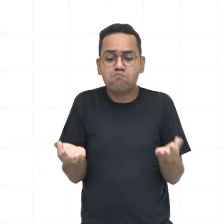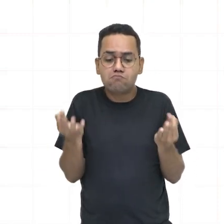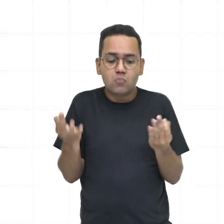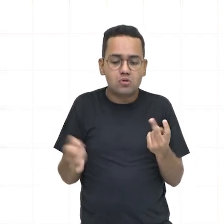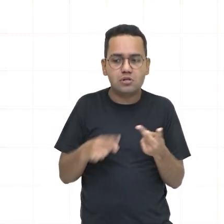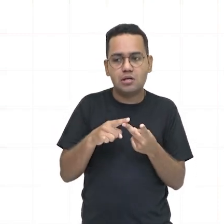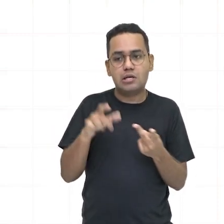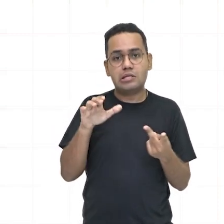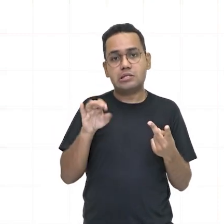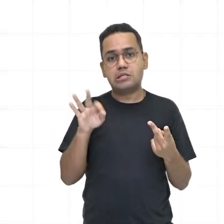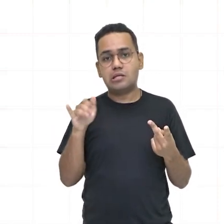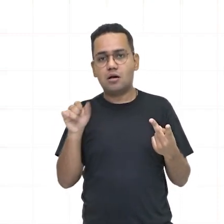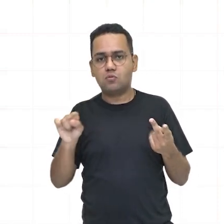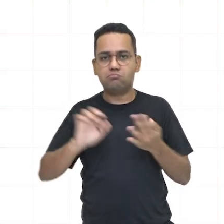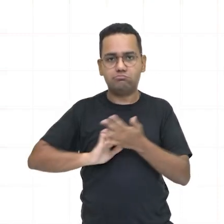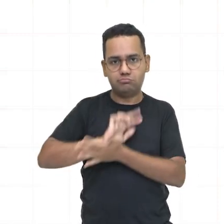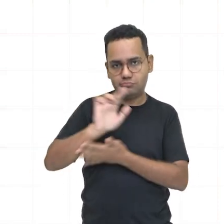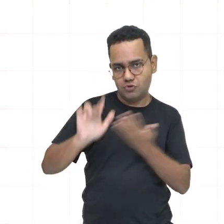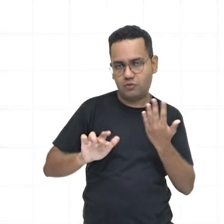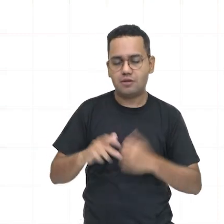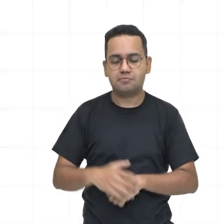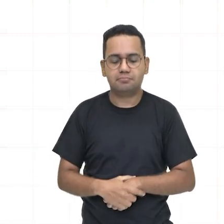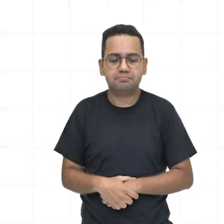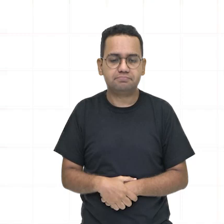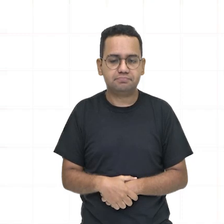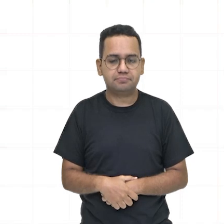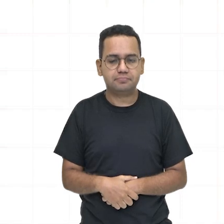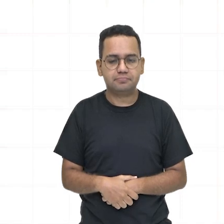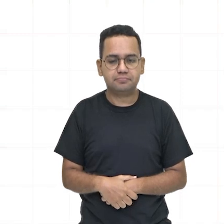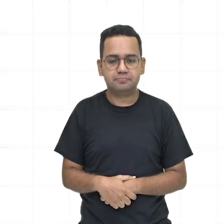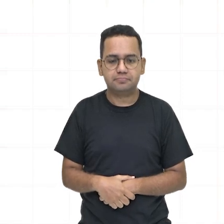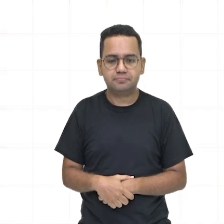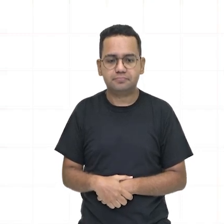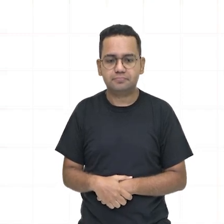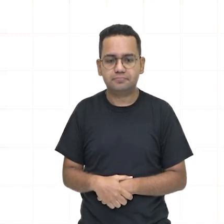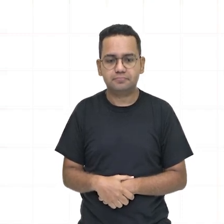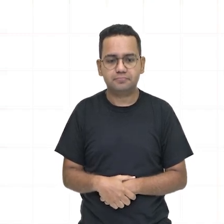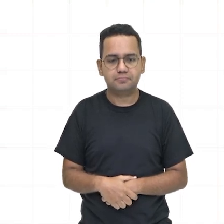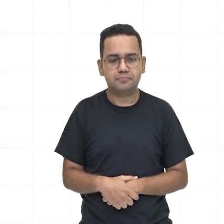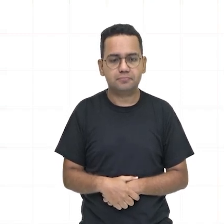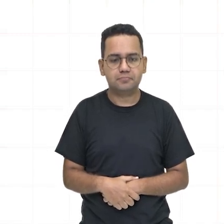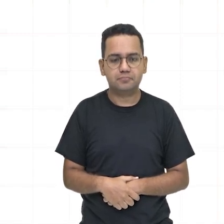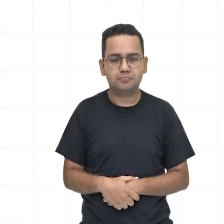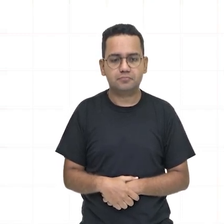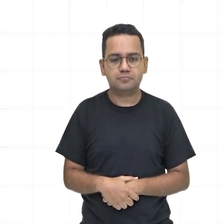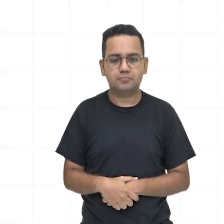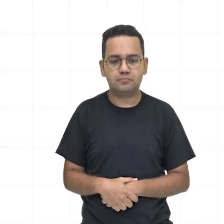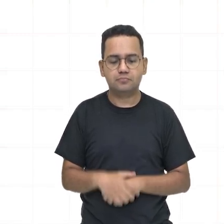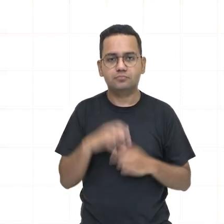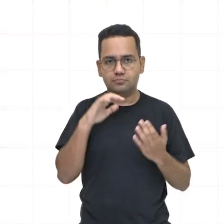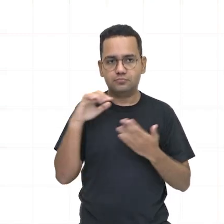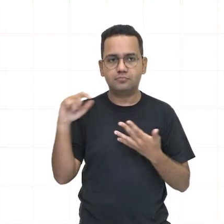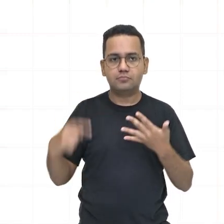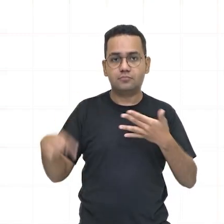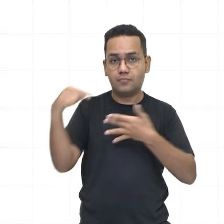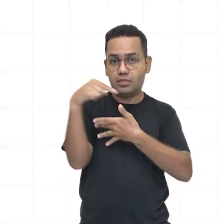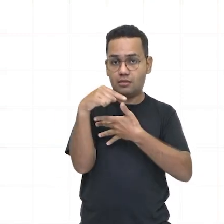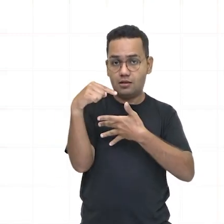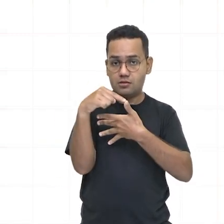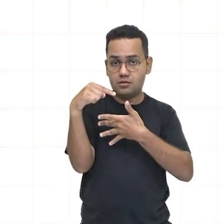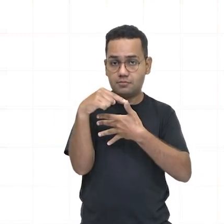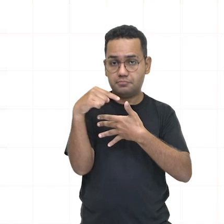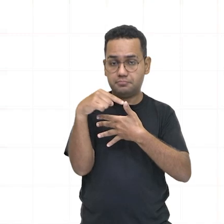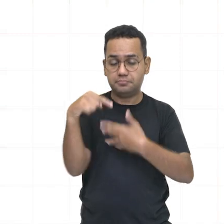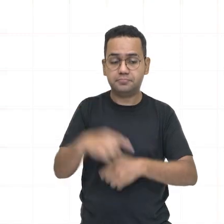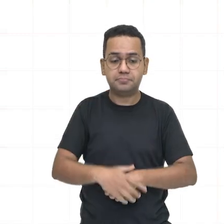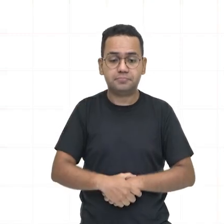etc. Sobre isso até a gente vai falar um pouquinho depois. E aí nós temos também como a última das características que está